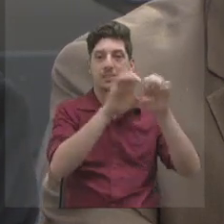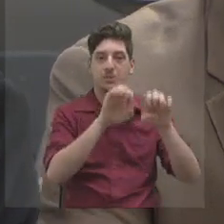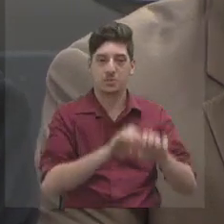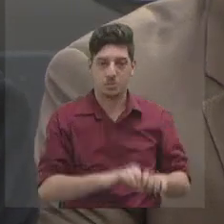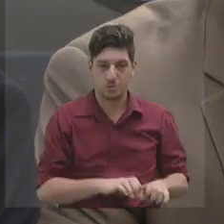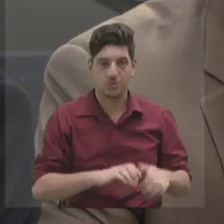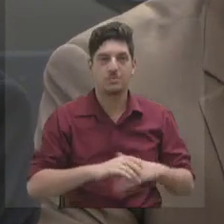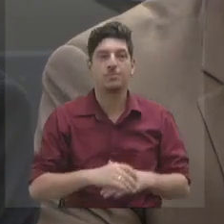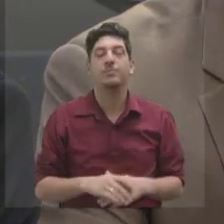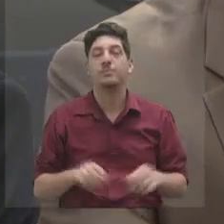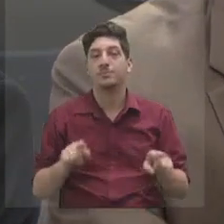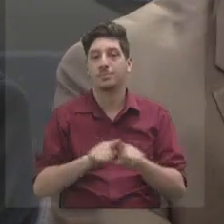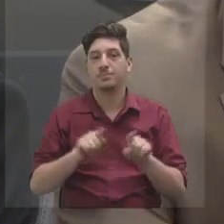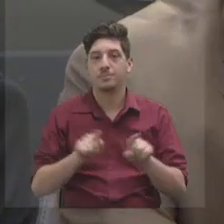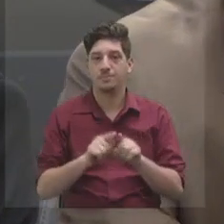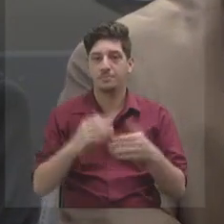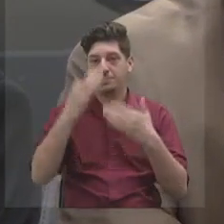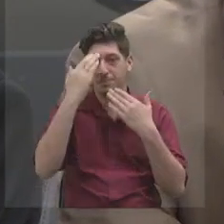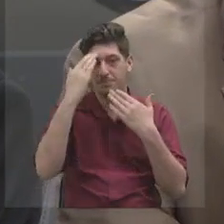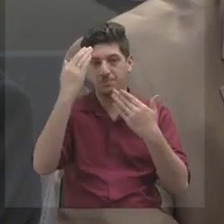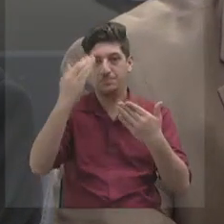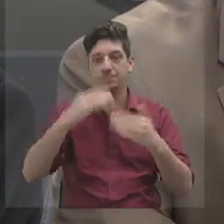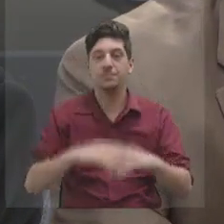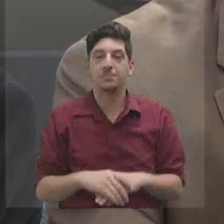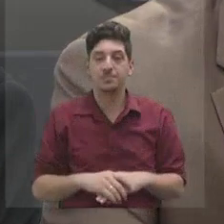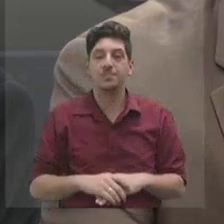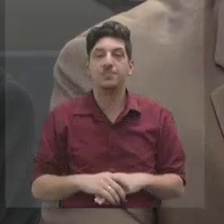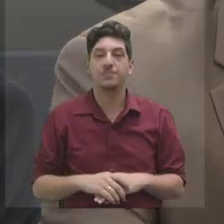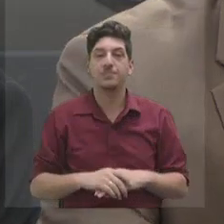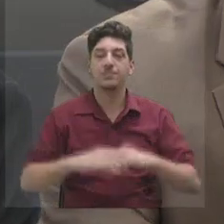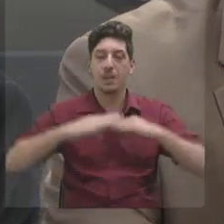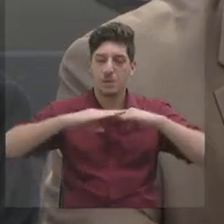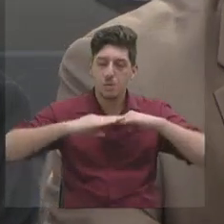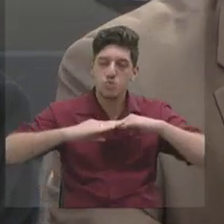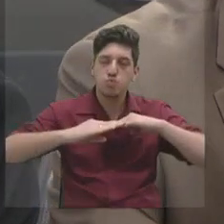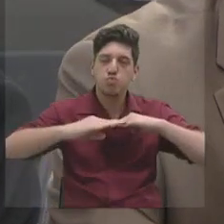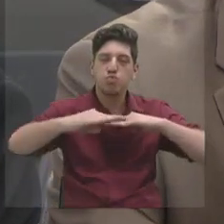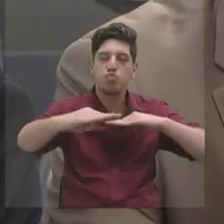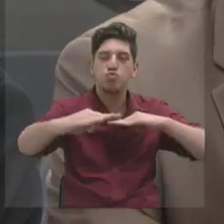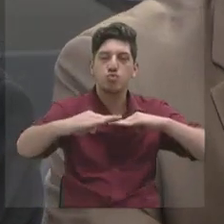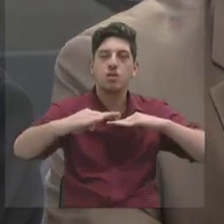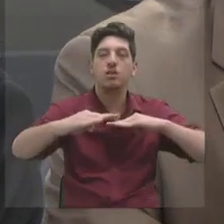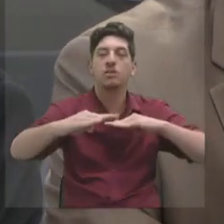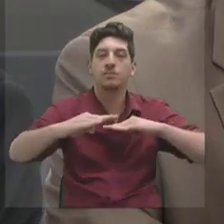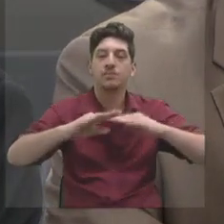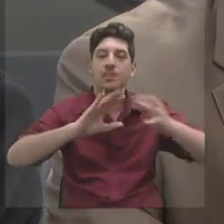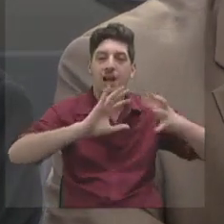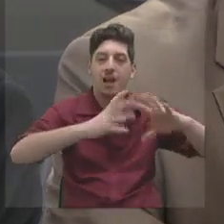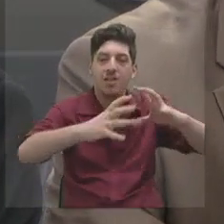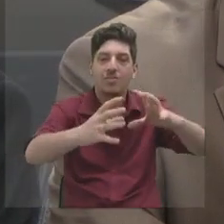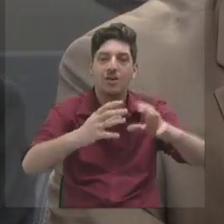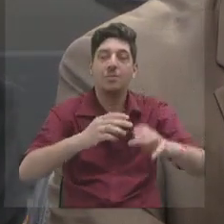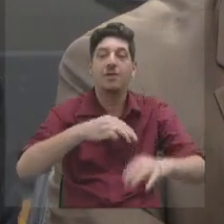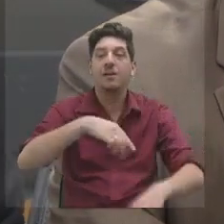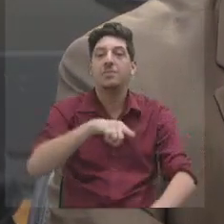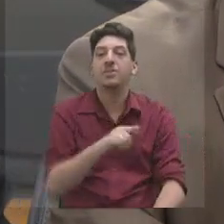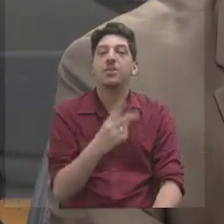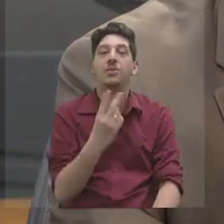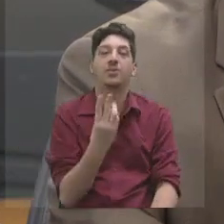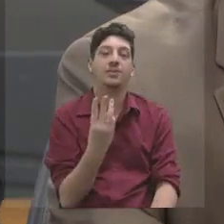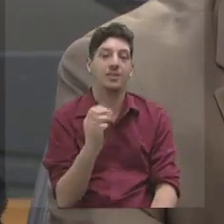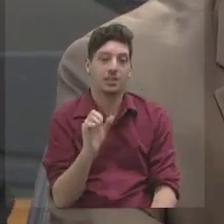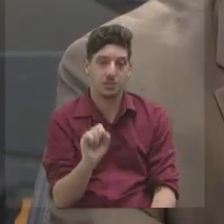agradecer pela pavimentação recapeamento na verdade da MG 2 3 8 3 que liga